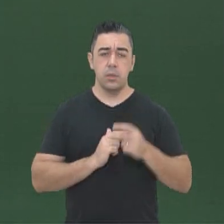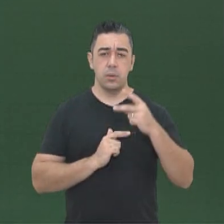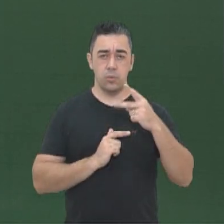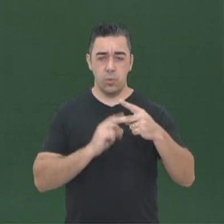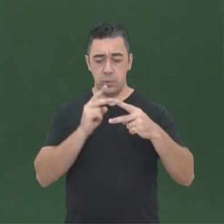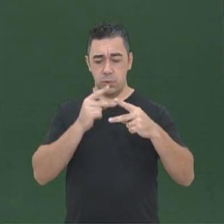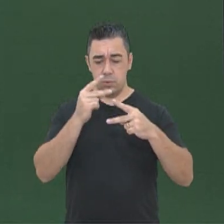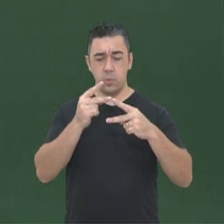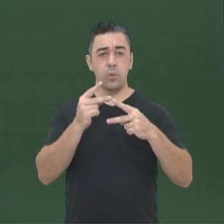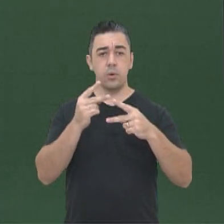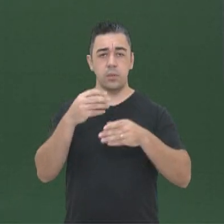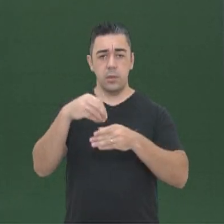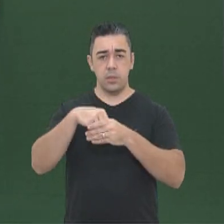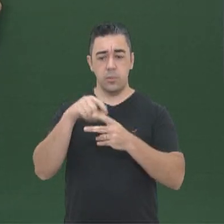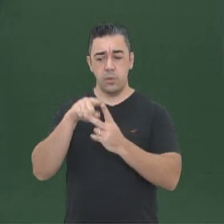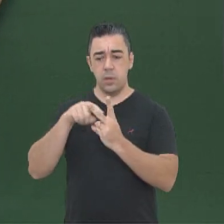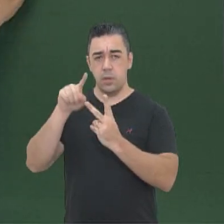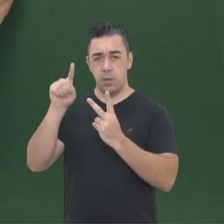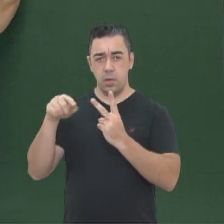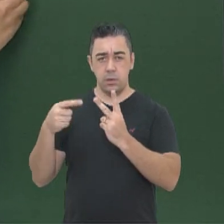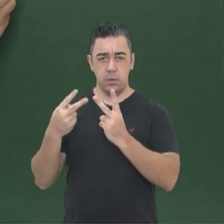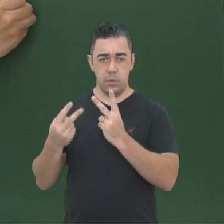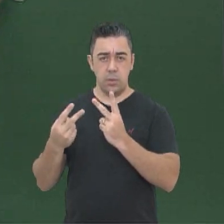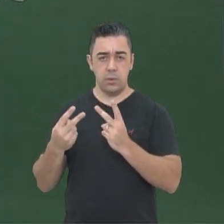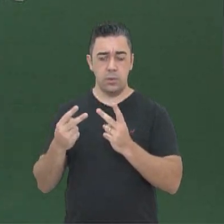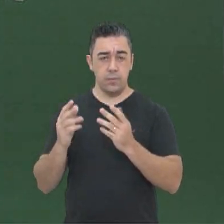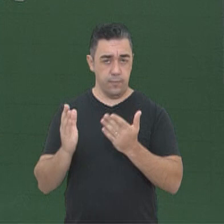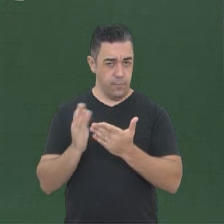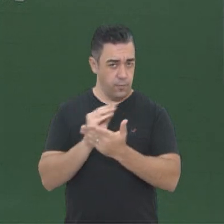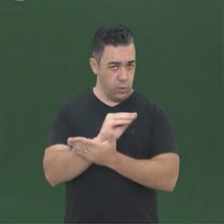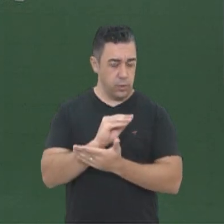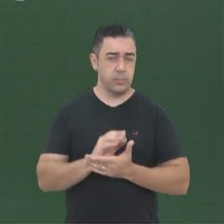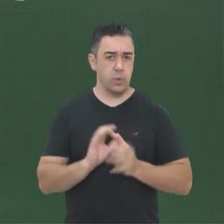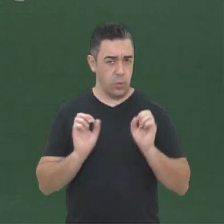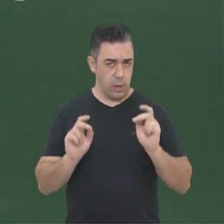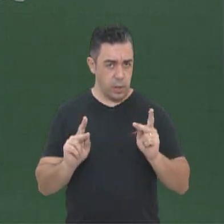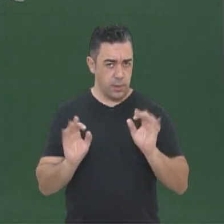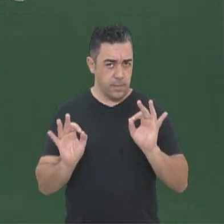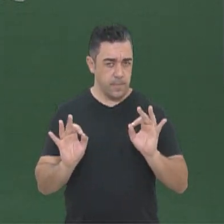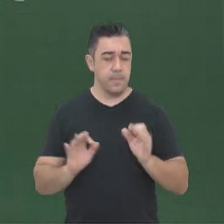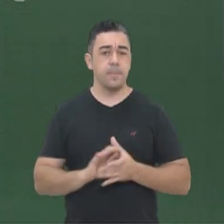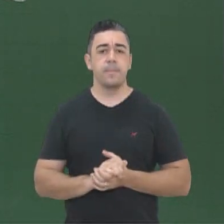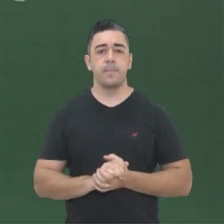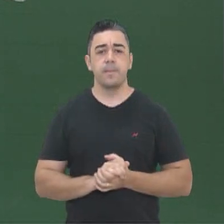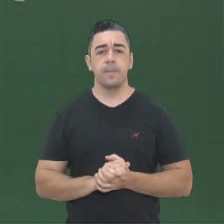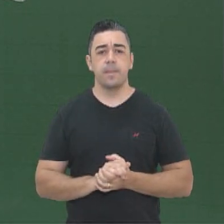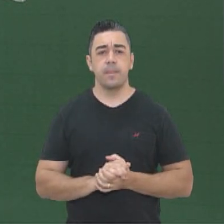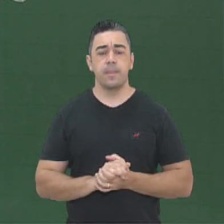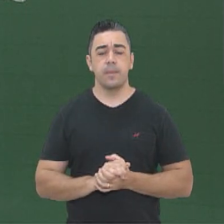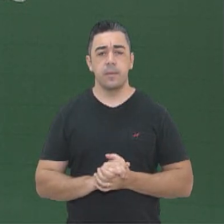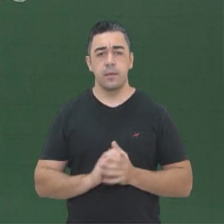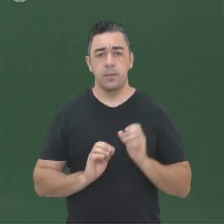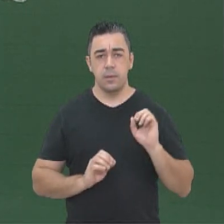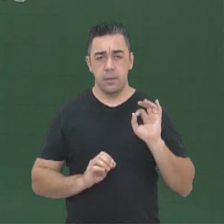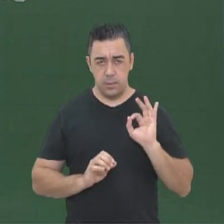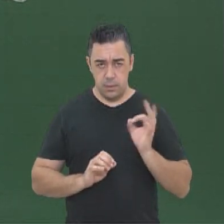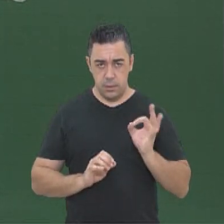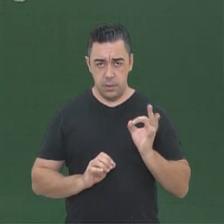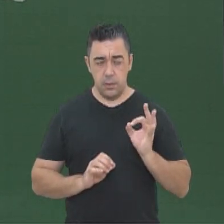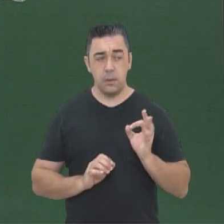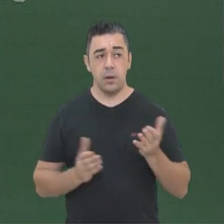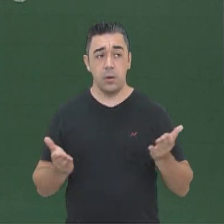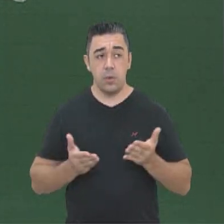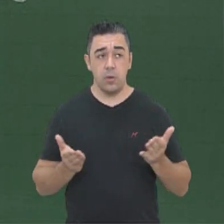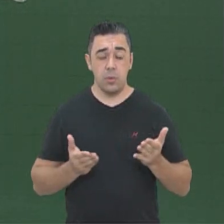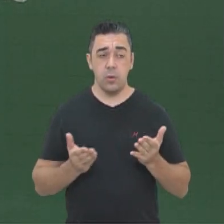dentro da raiz ao quadrado, sai para fora da raiz. Ok? Ó, aqui saiu 2, 2 para fora, está aqui. Aqui